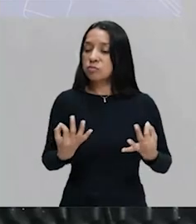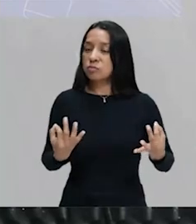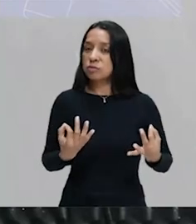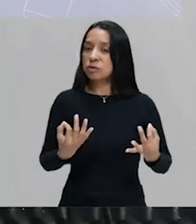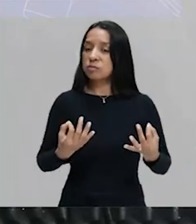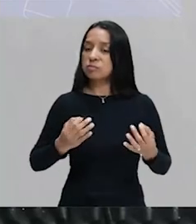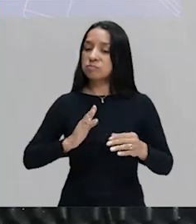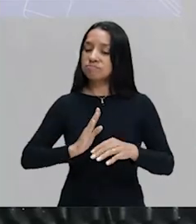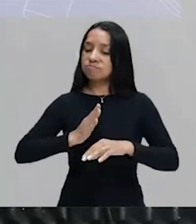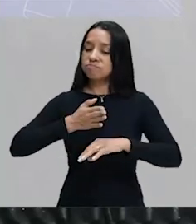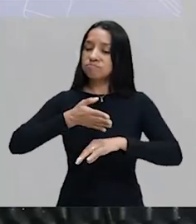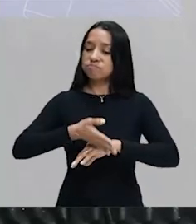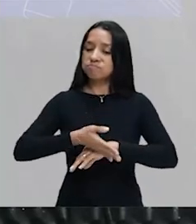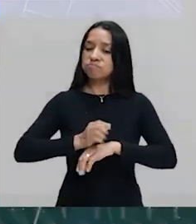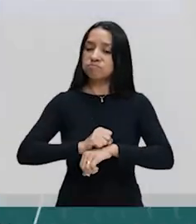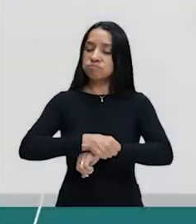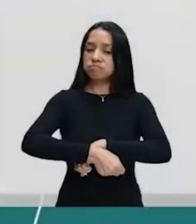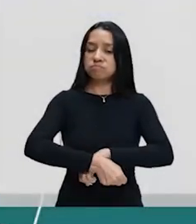à faculdade.